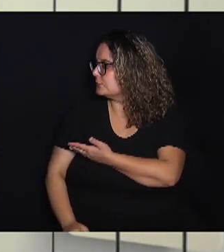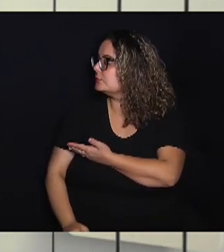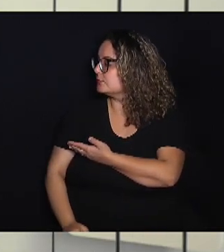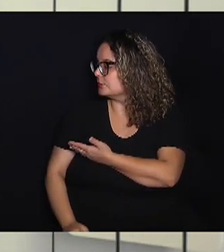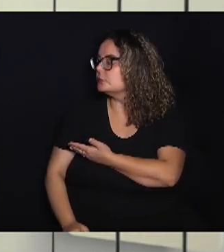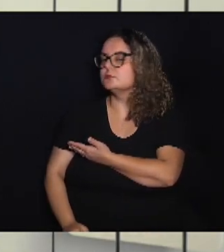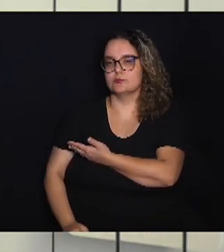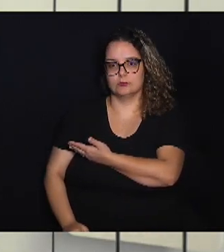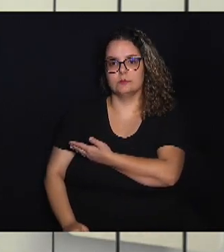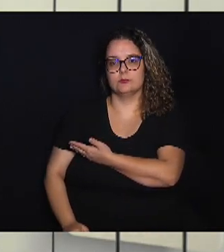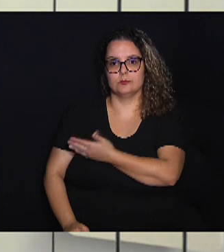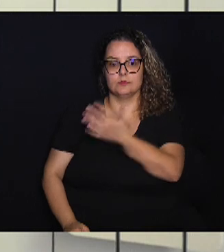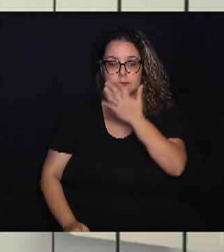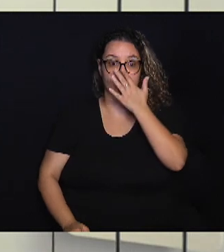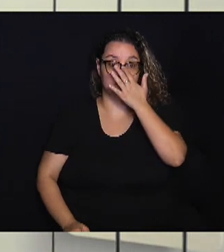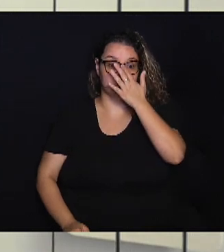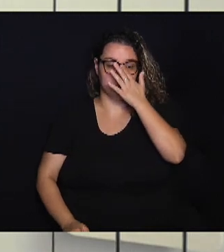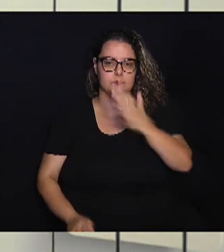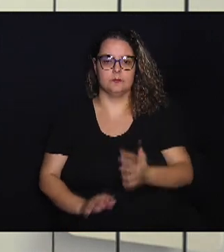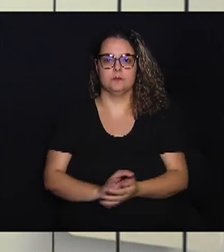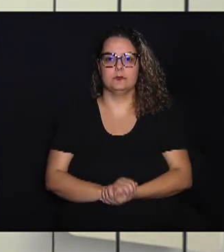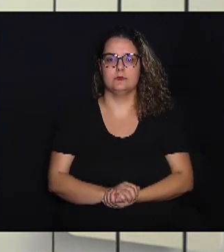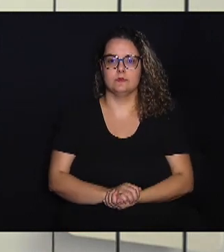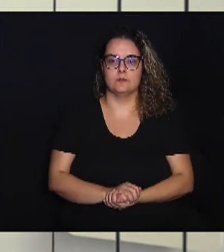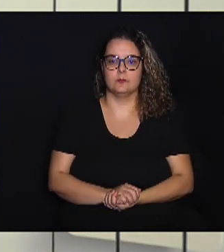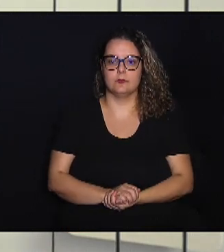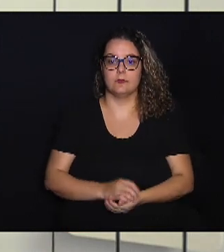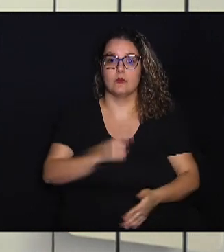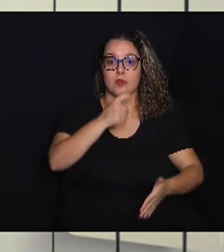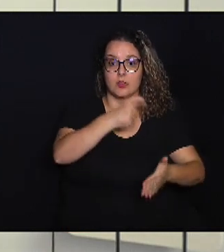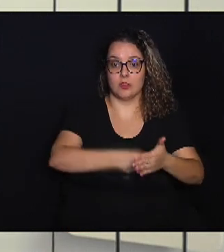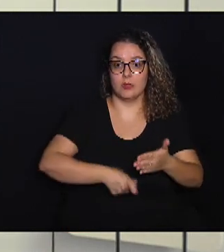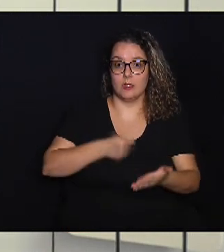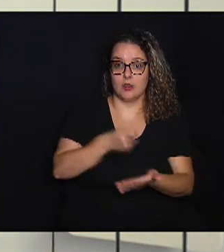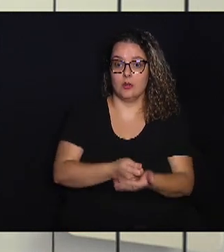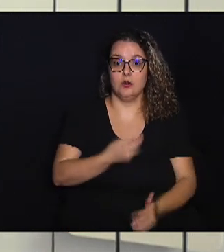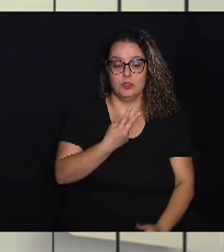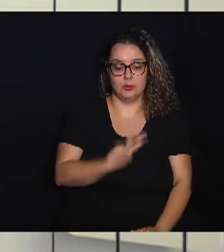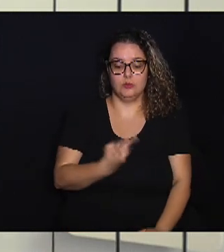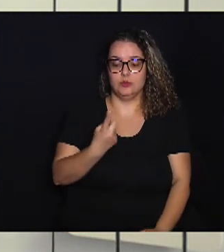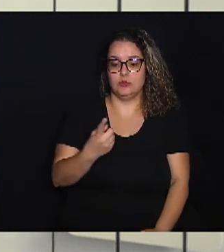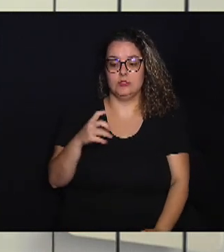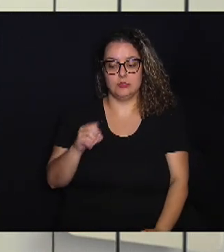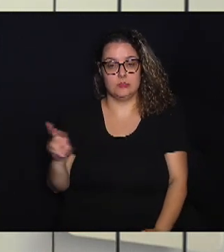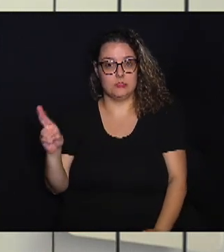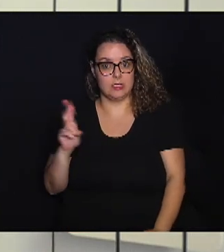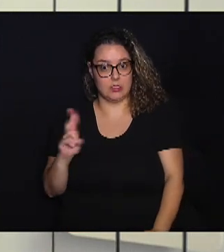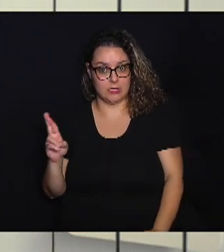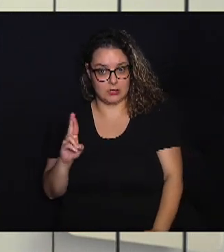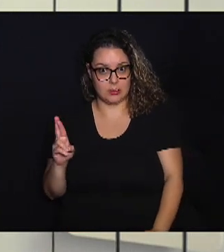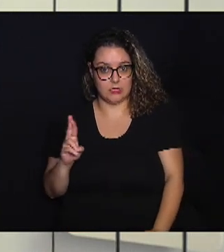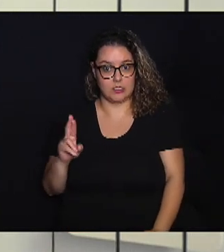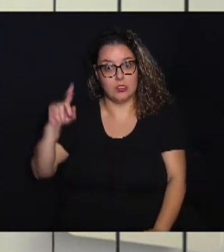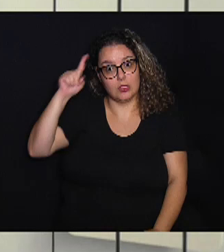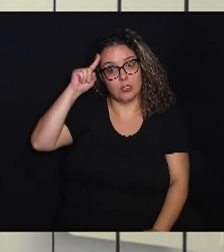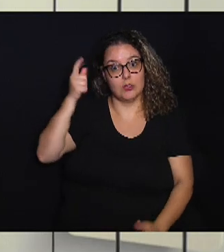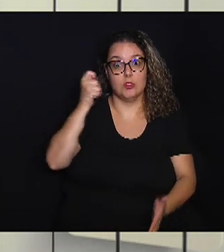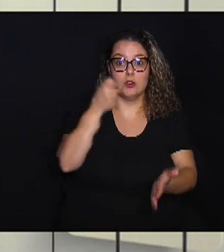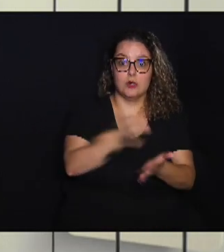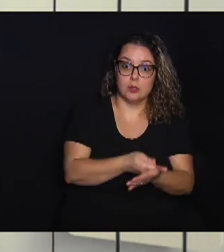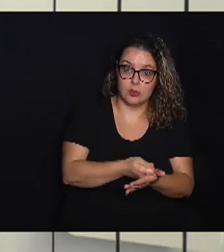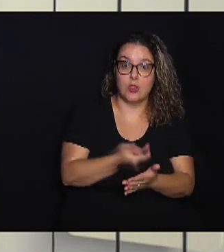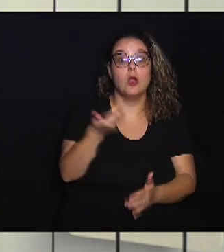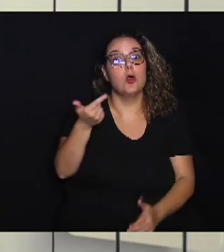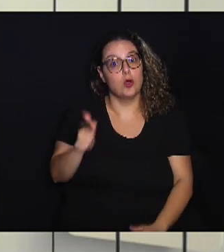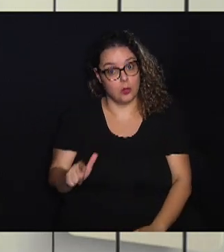www.conveste.unicamp.br. O site está aqui embaixo da sua tela. Taxa de inscrição R$ 210 e a data de pagamento